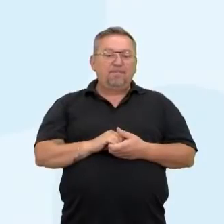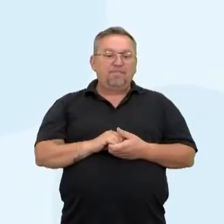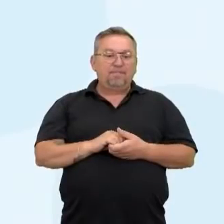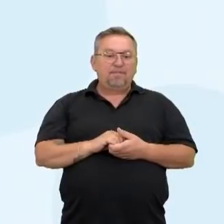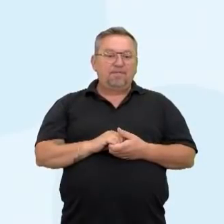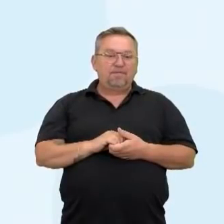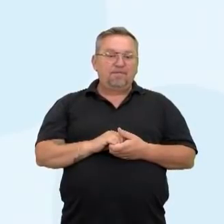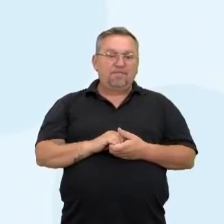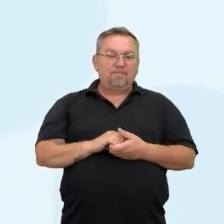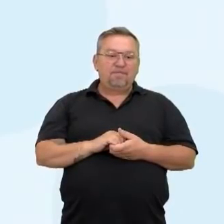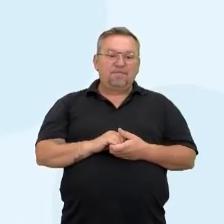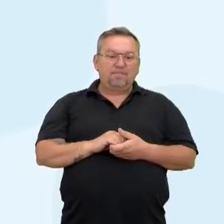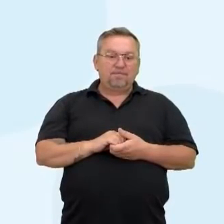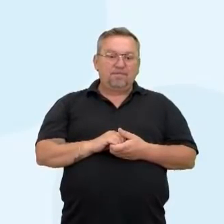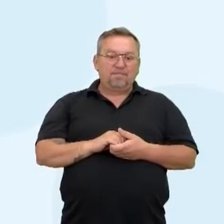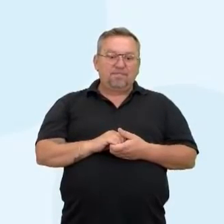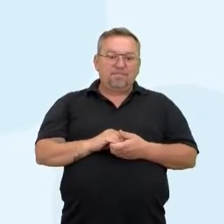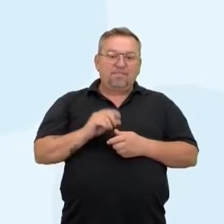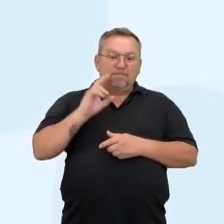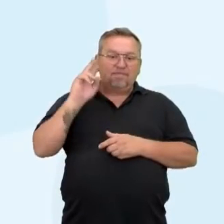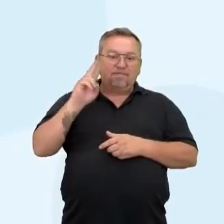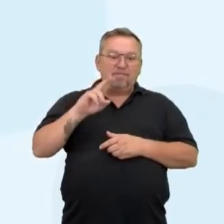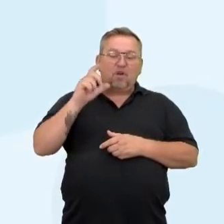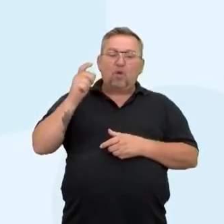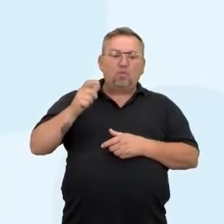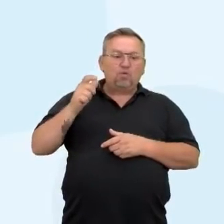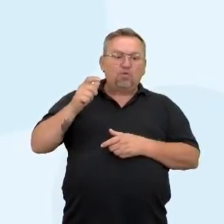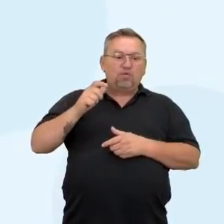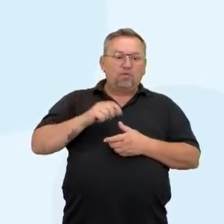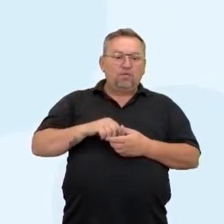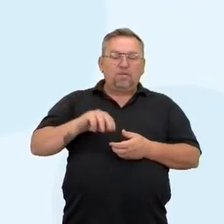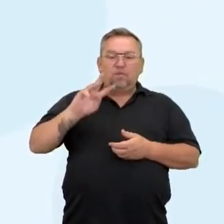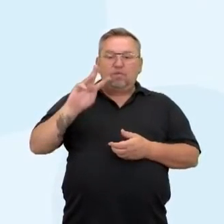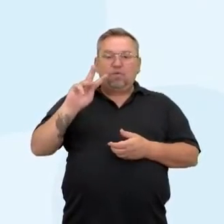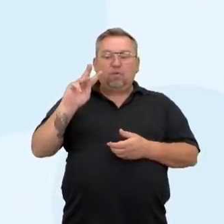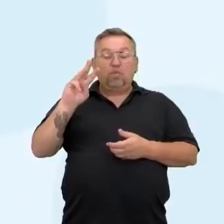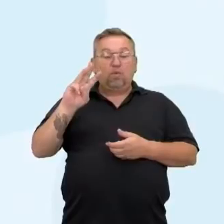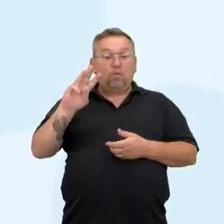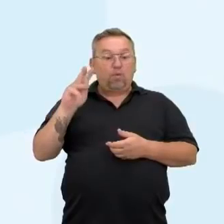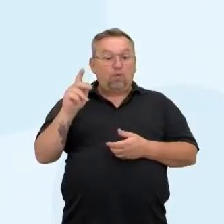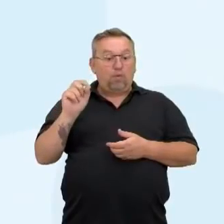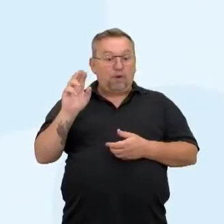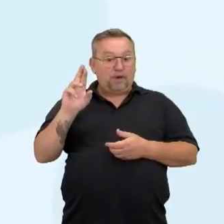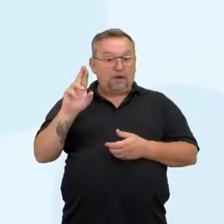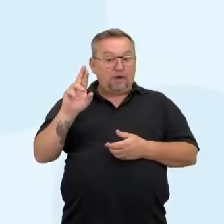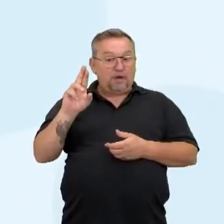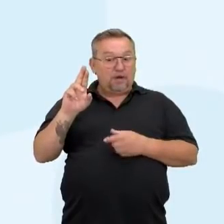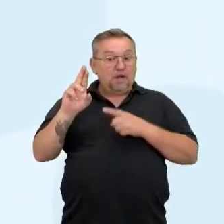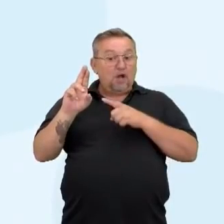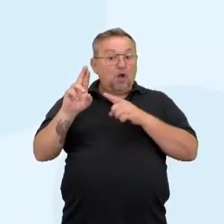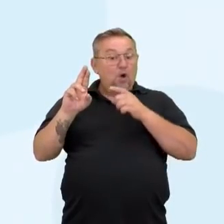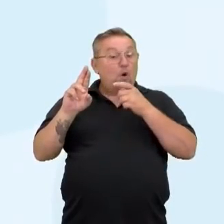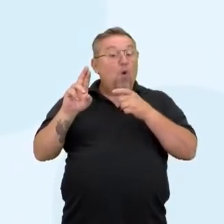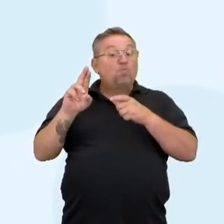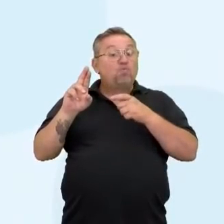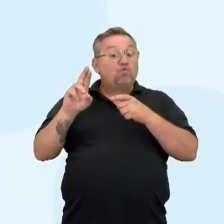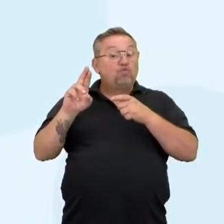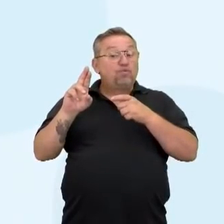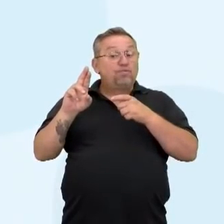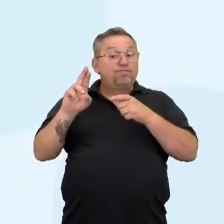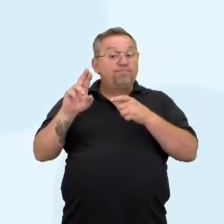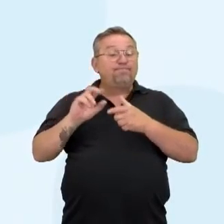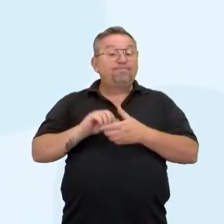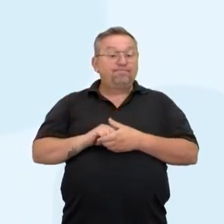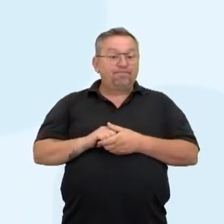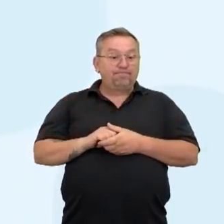Então, where did they have dinner? Onde? At a restaurant. Então, a gente tem essas palavrinhas, né, para pergunta,